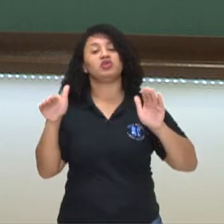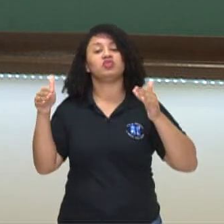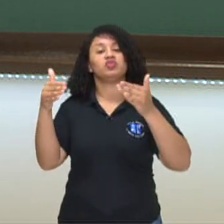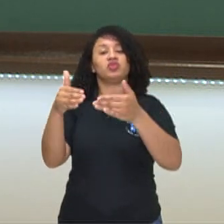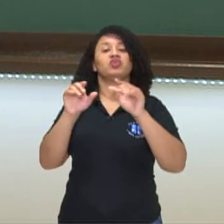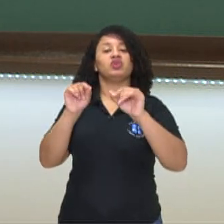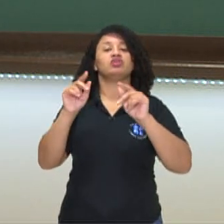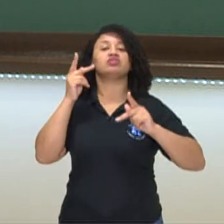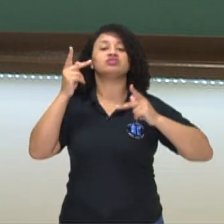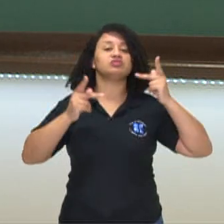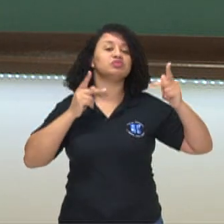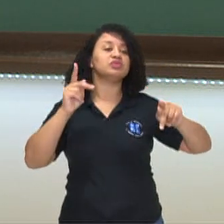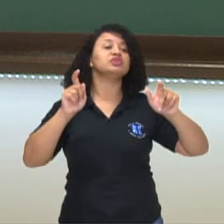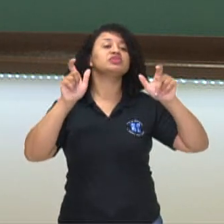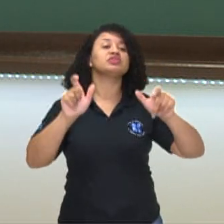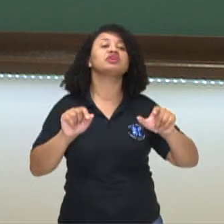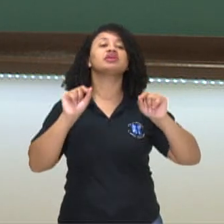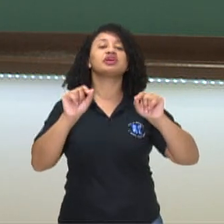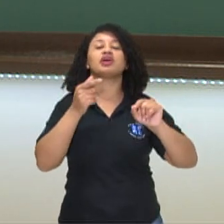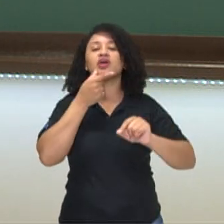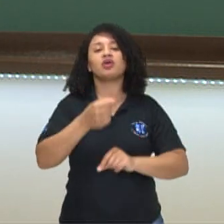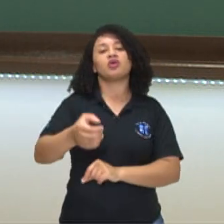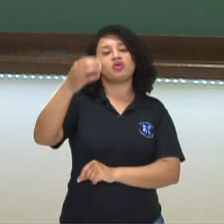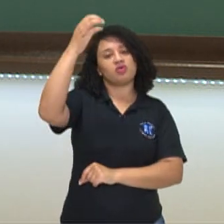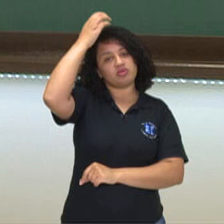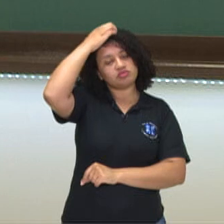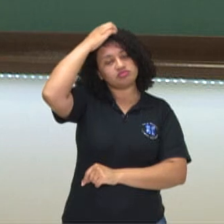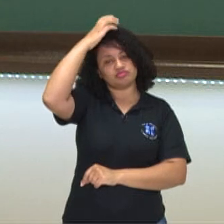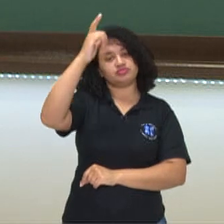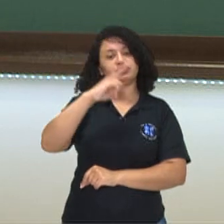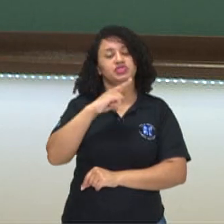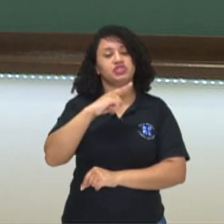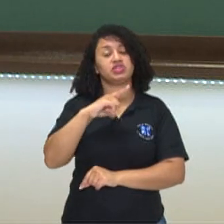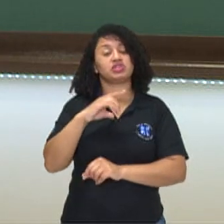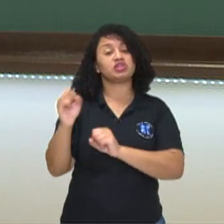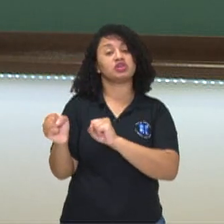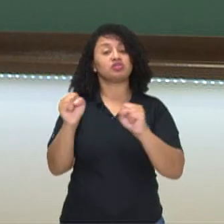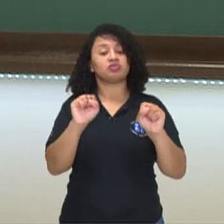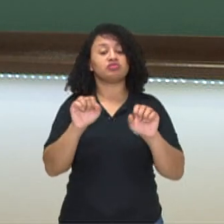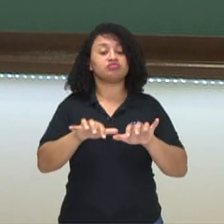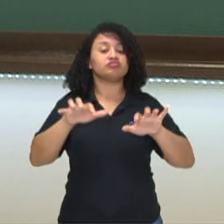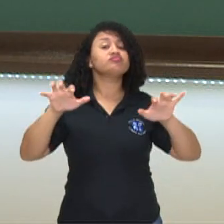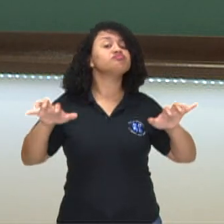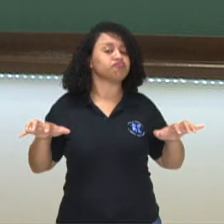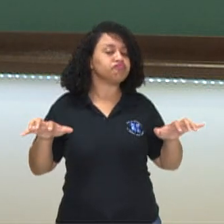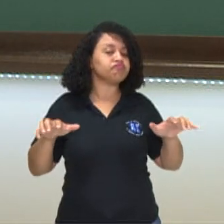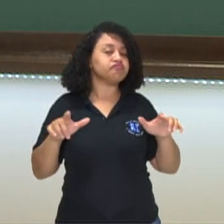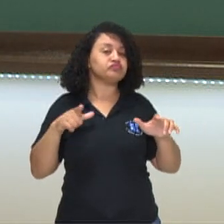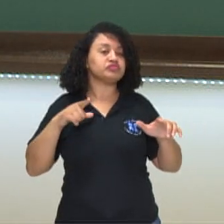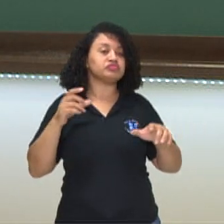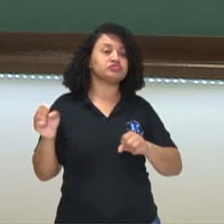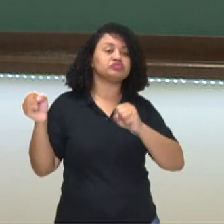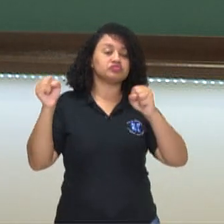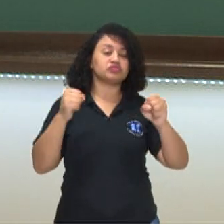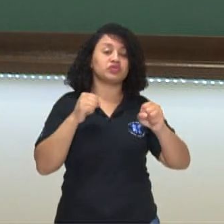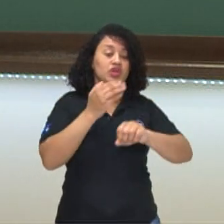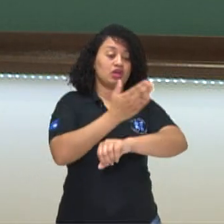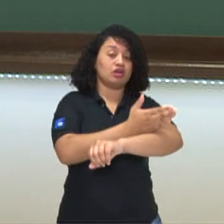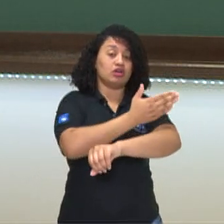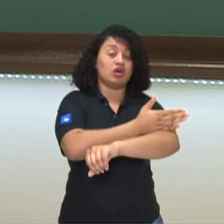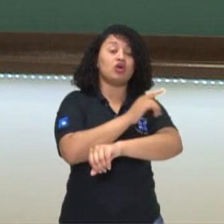centralização política do poder nas mãos de um rei, fortalecendo, portanto, a monarquia. Durante a Idade Média, o poder ele